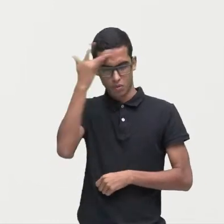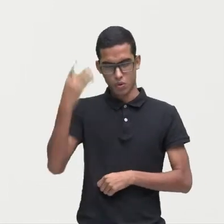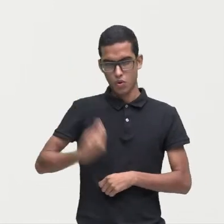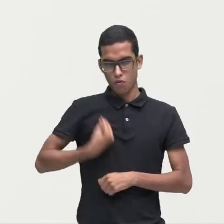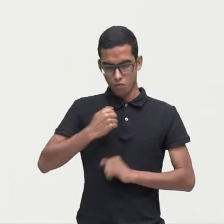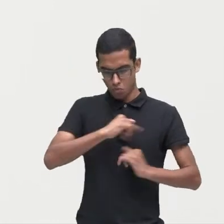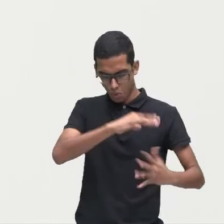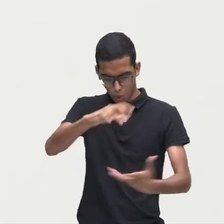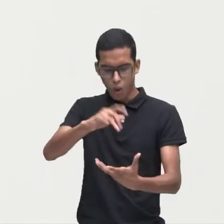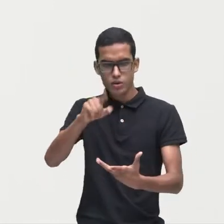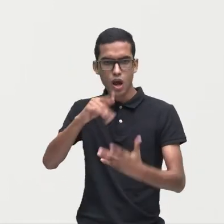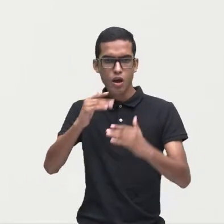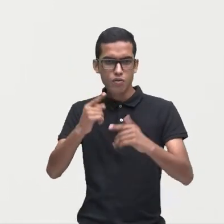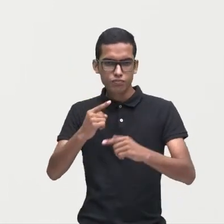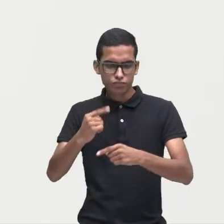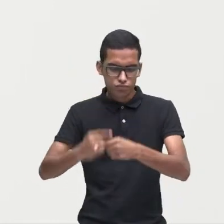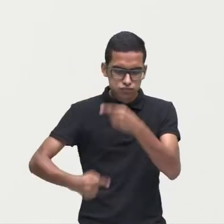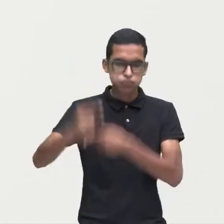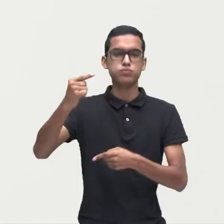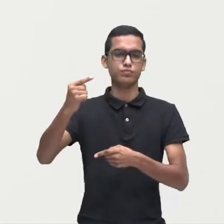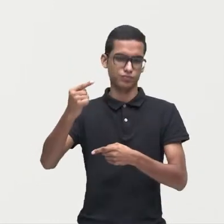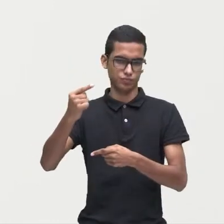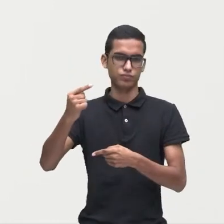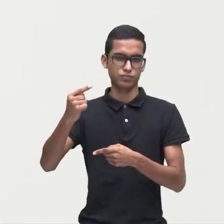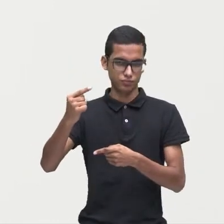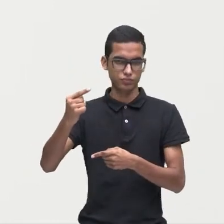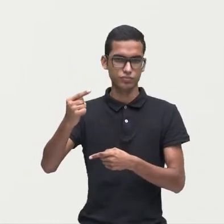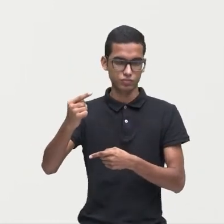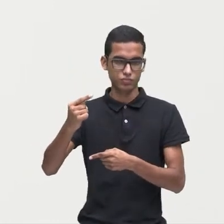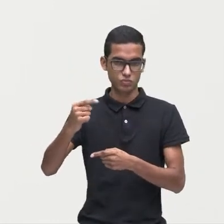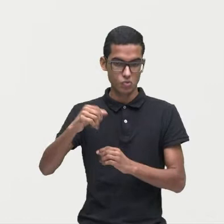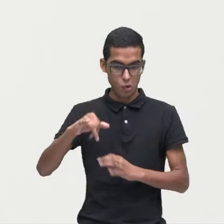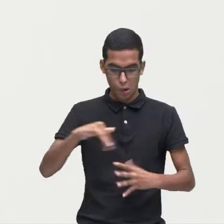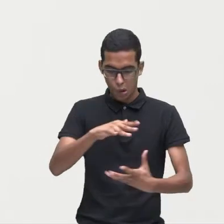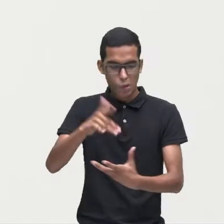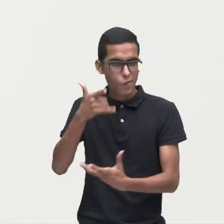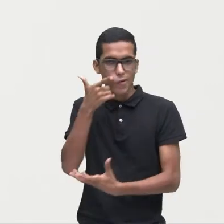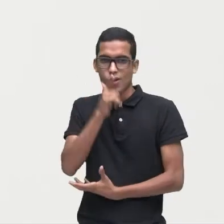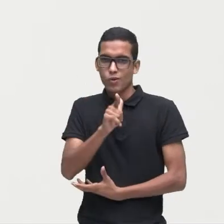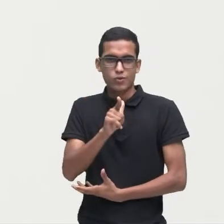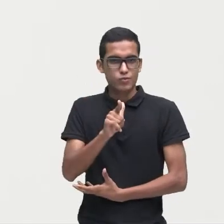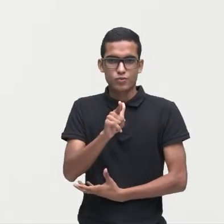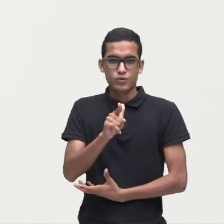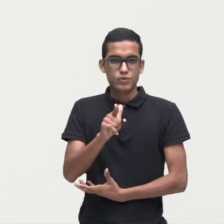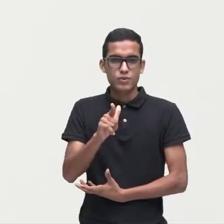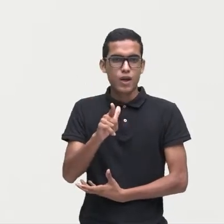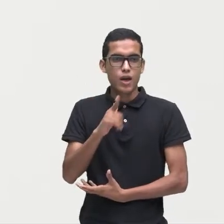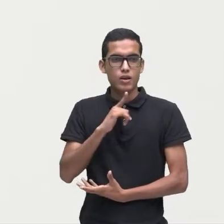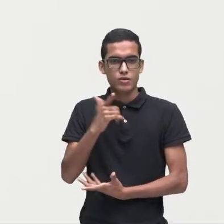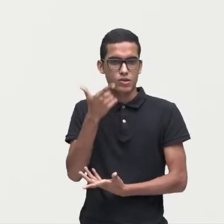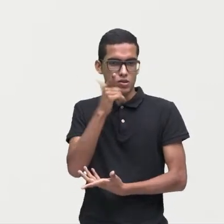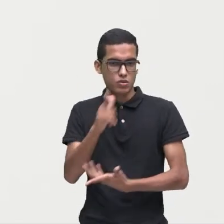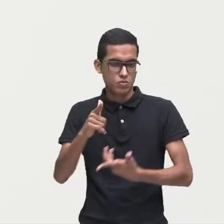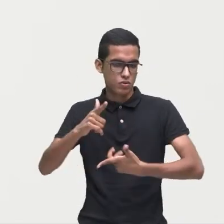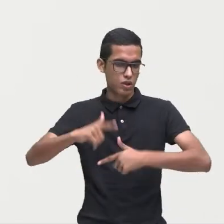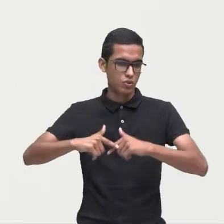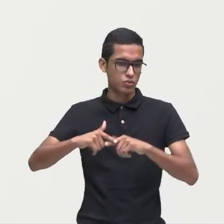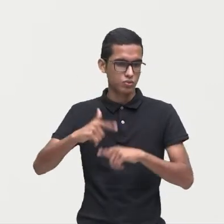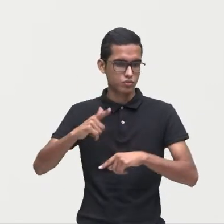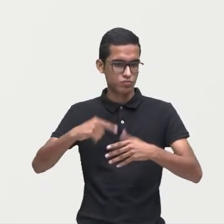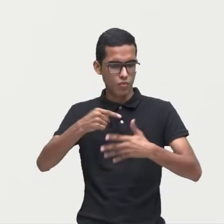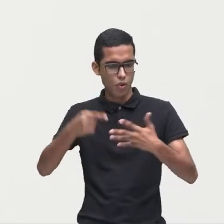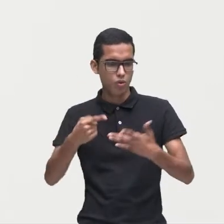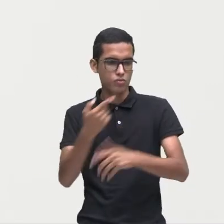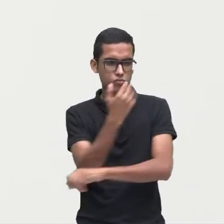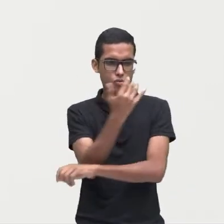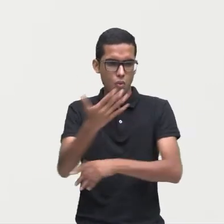é superior, o mundo já não consegue absorver a quantidade de pessoas que existem no mundo atualmente, tá? A